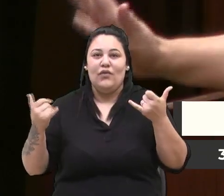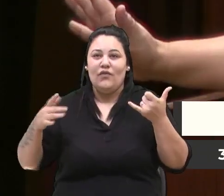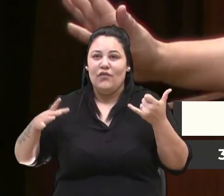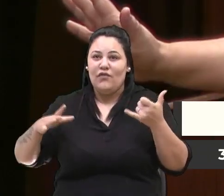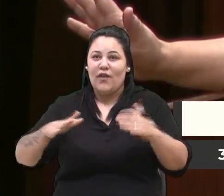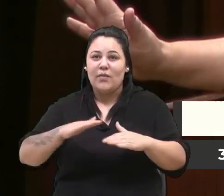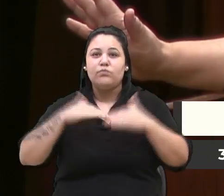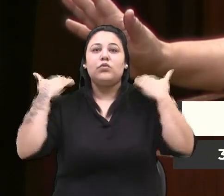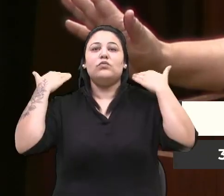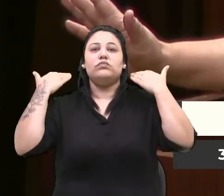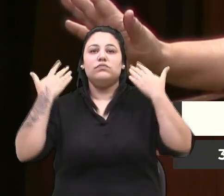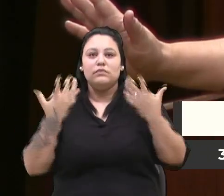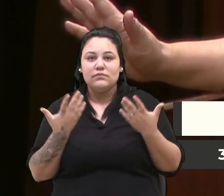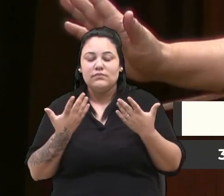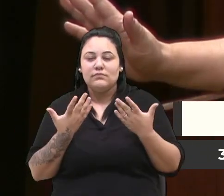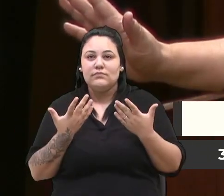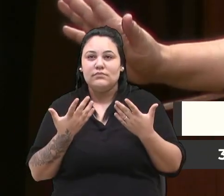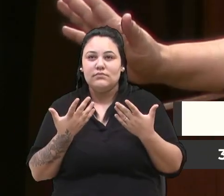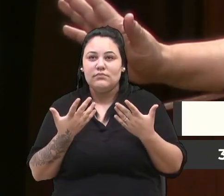pescoço.